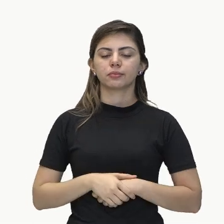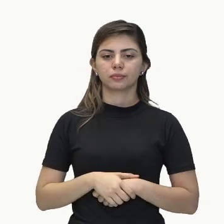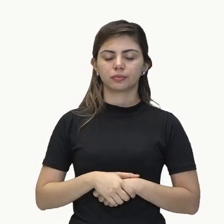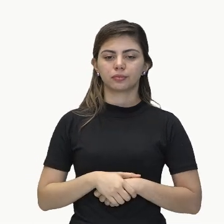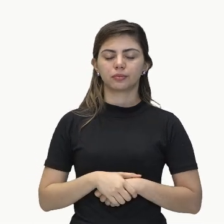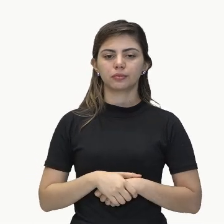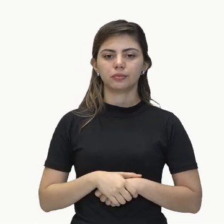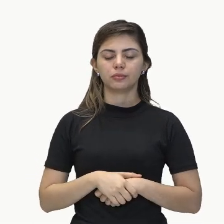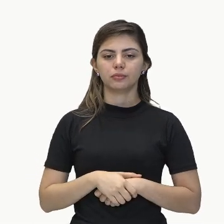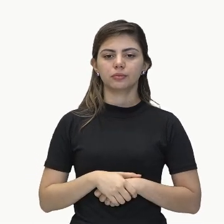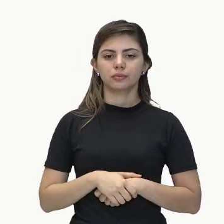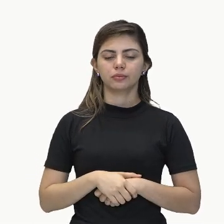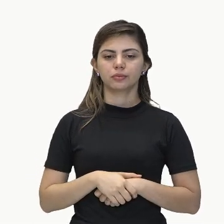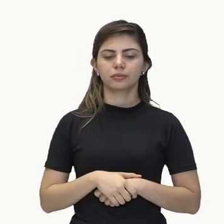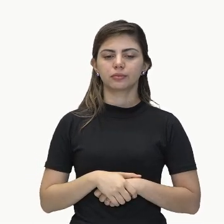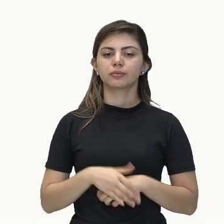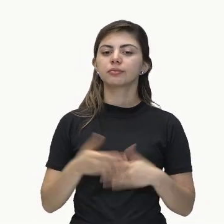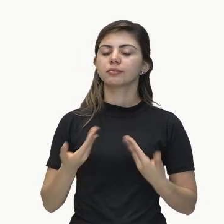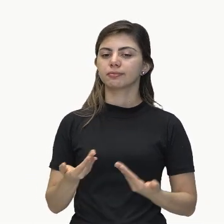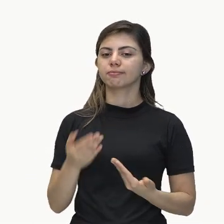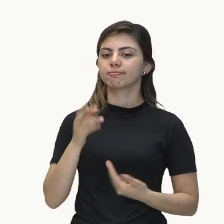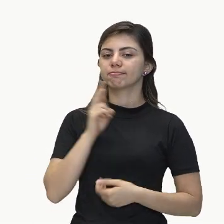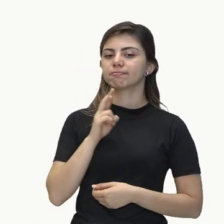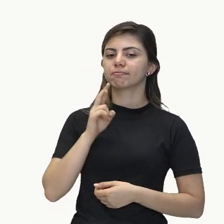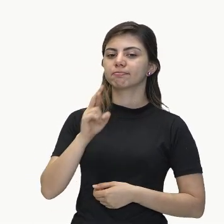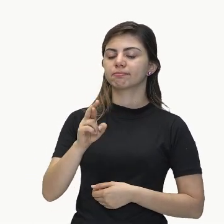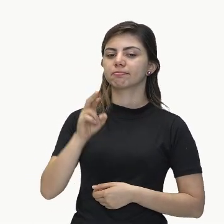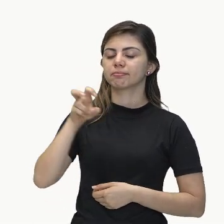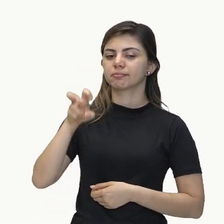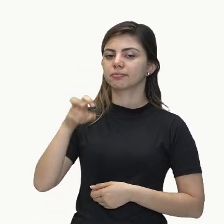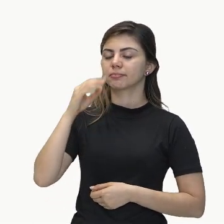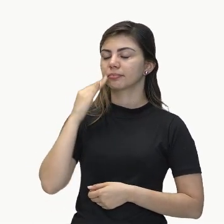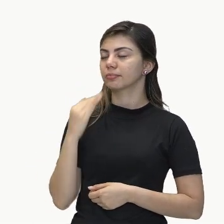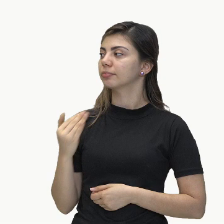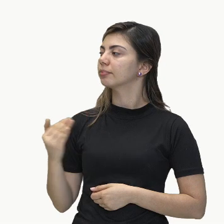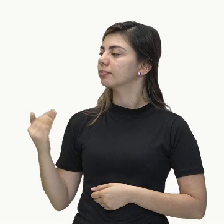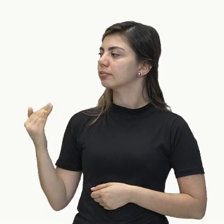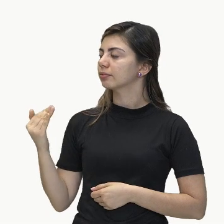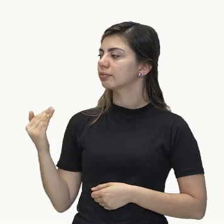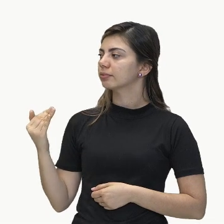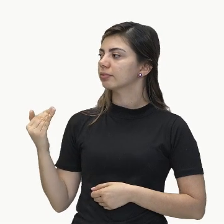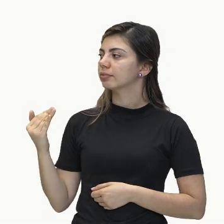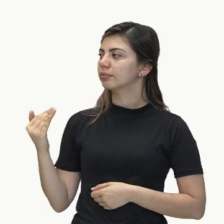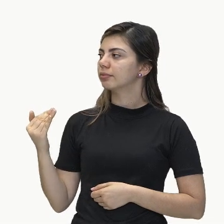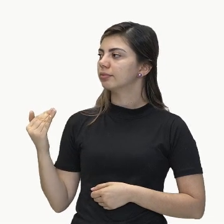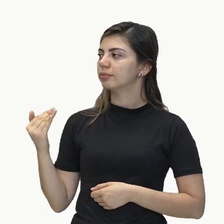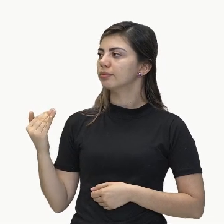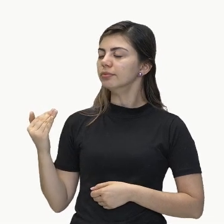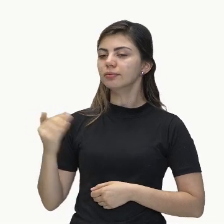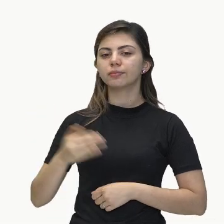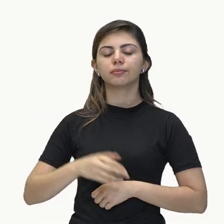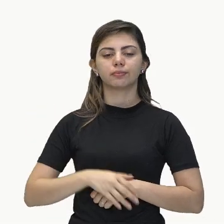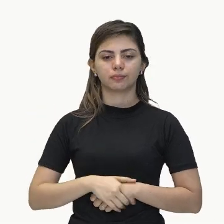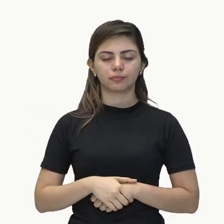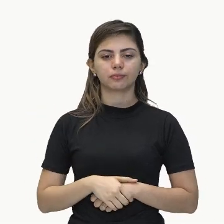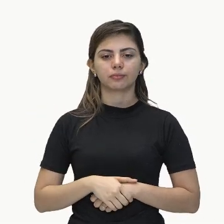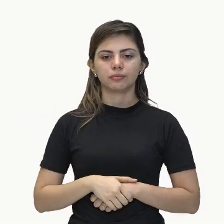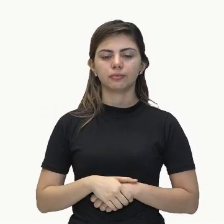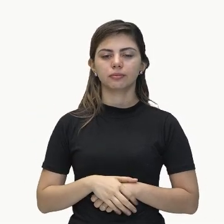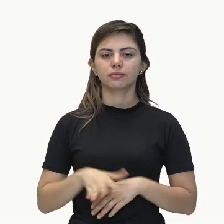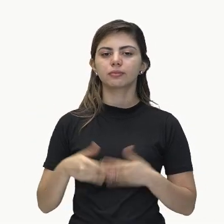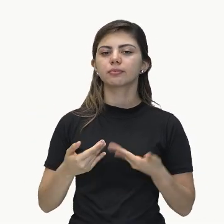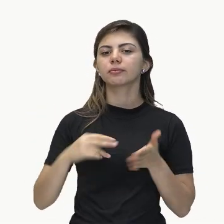por 7. E isso vai me chegar no resultado de x igual a 5. O que